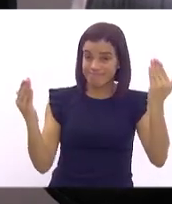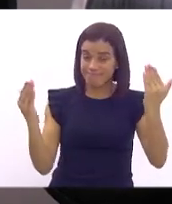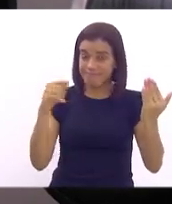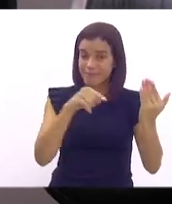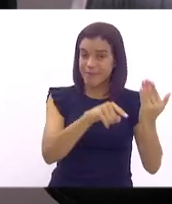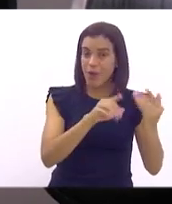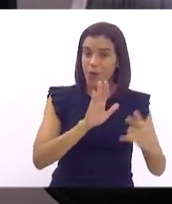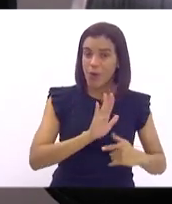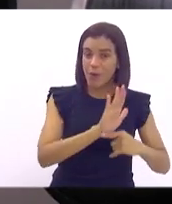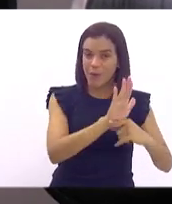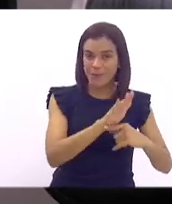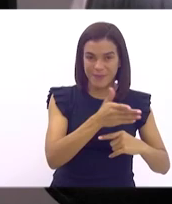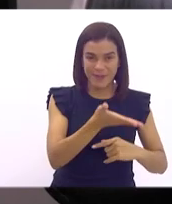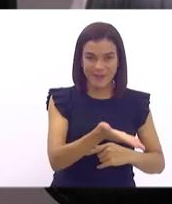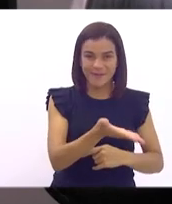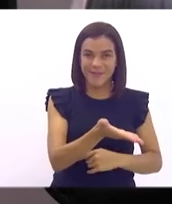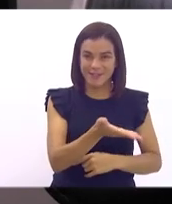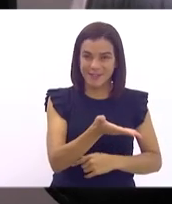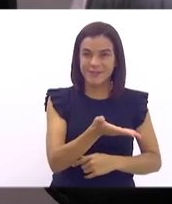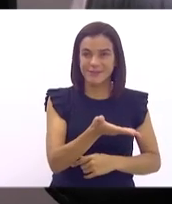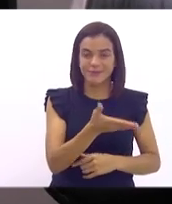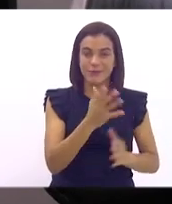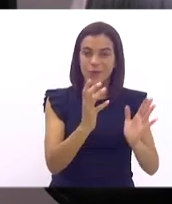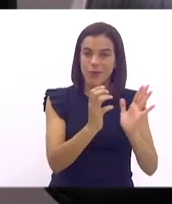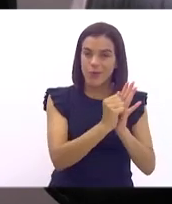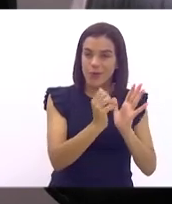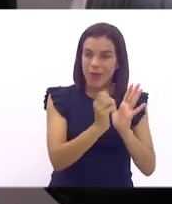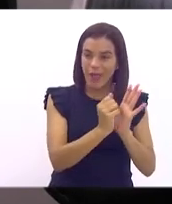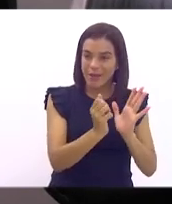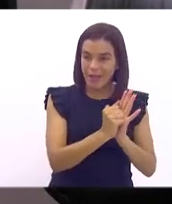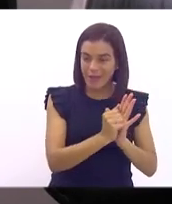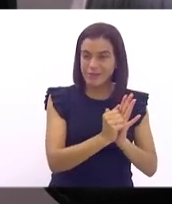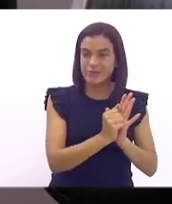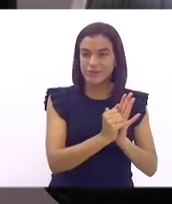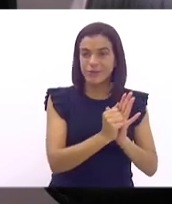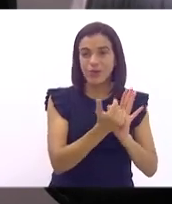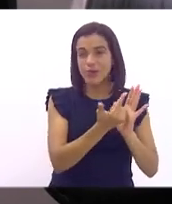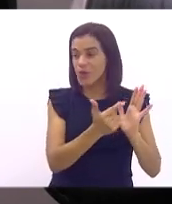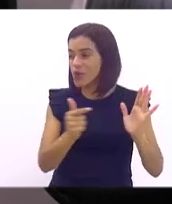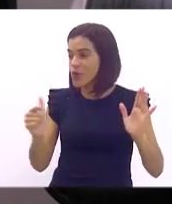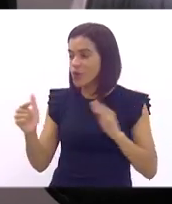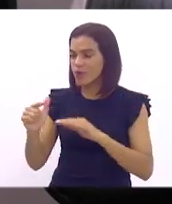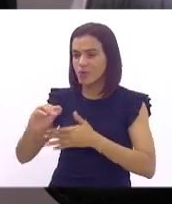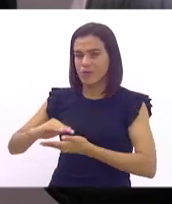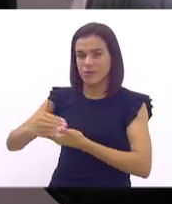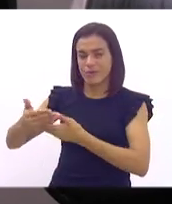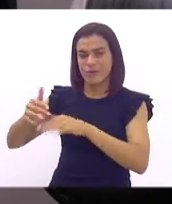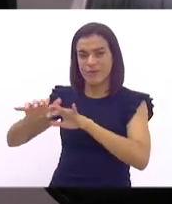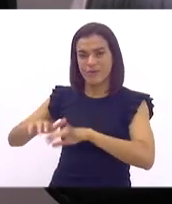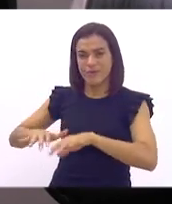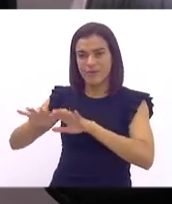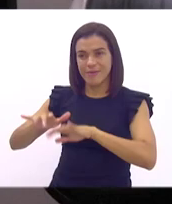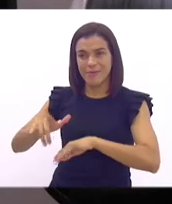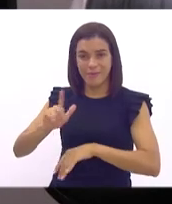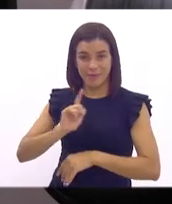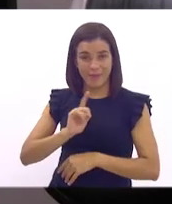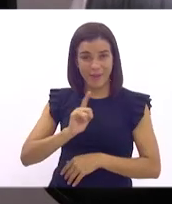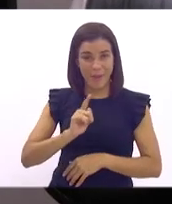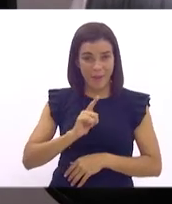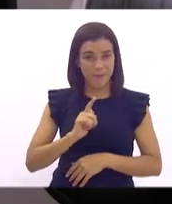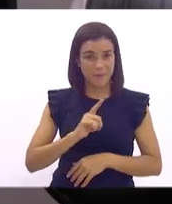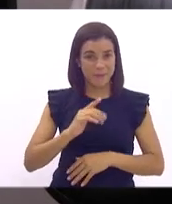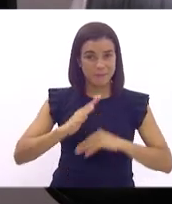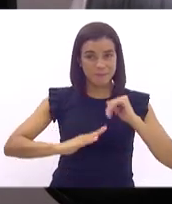daquele acesso, daquele cadastro, em outro computador. Porque nós temos profissionais que